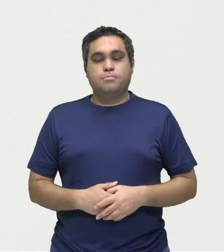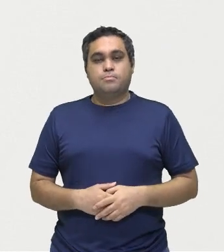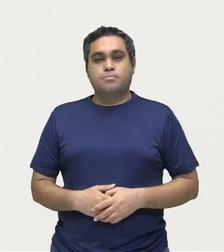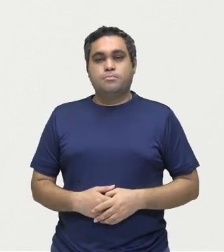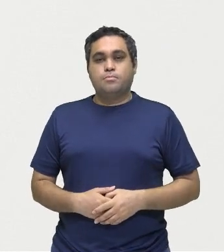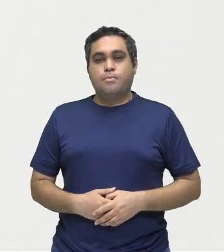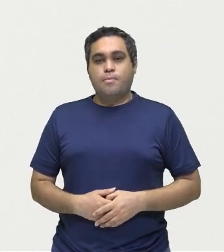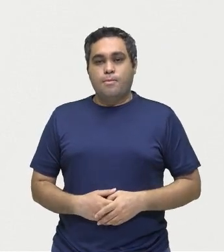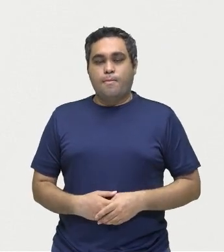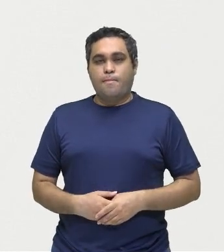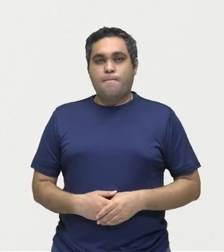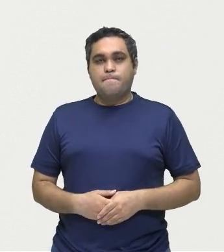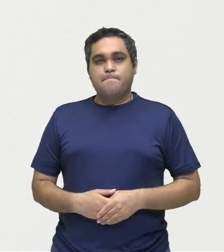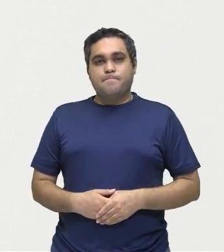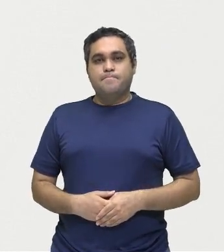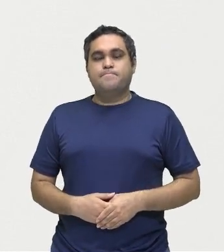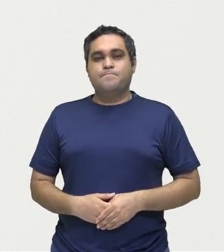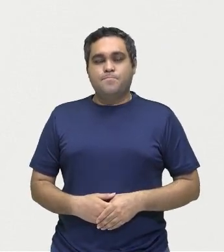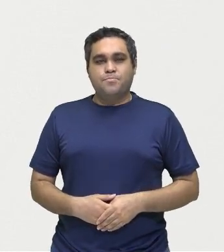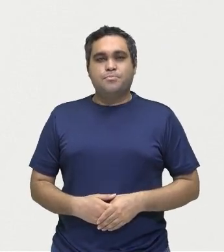e 7 centímetros.